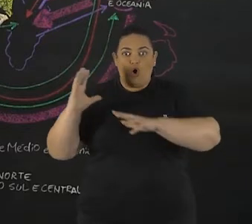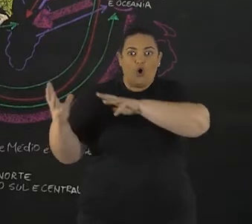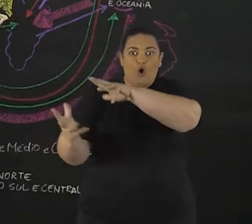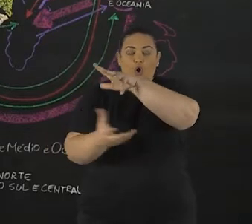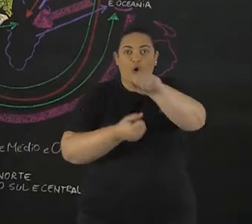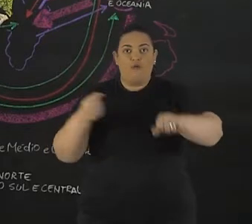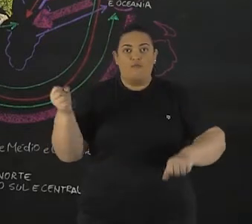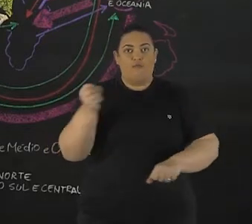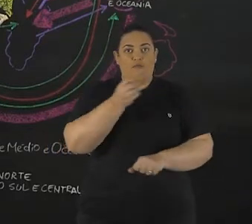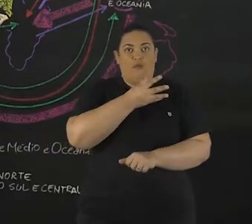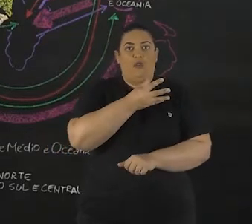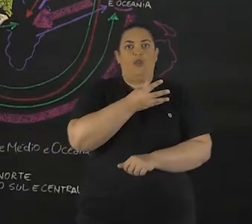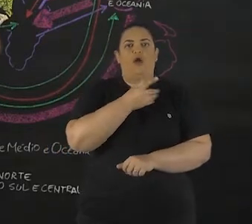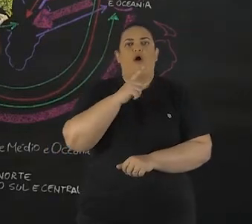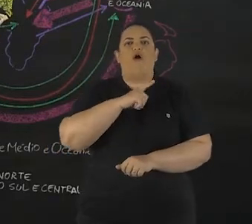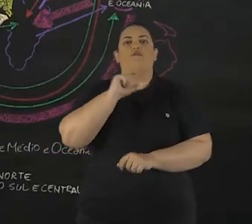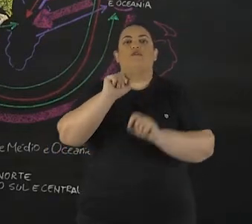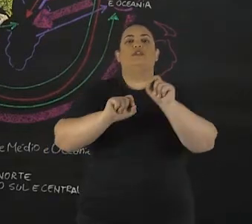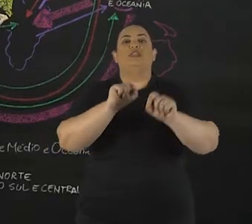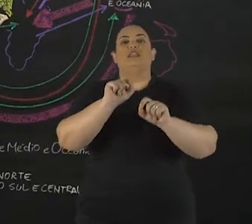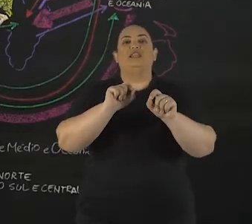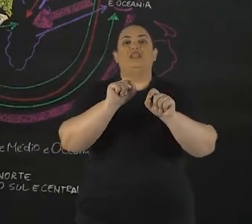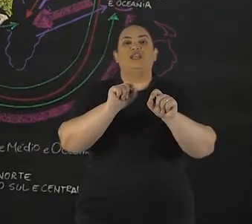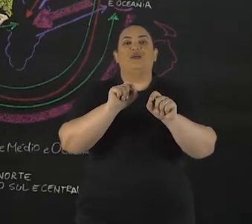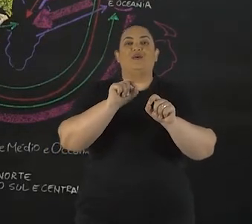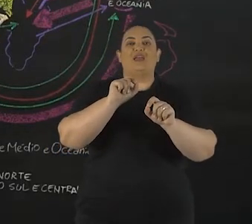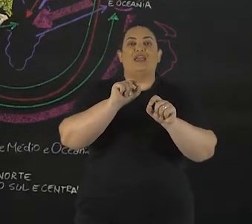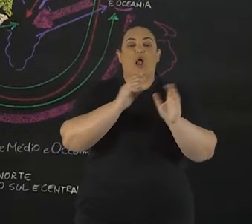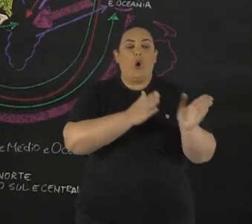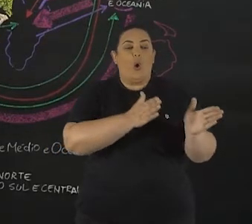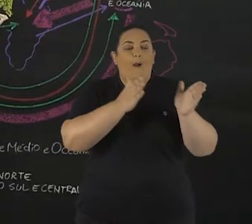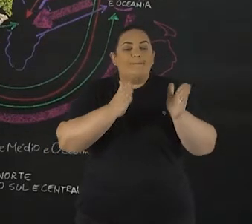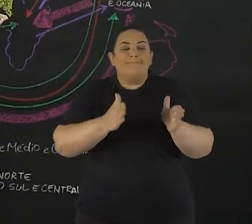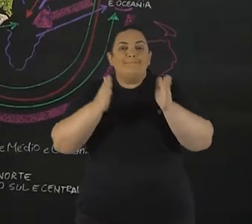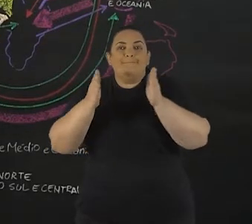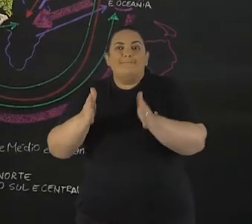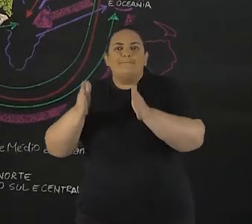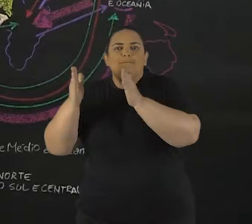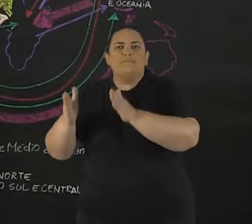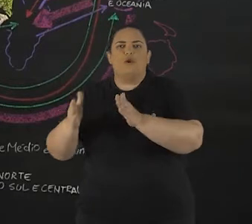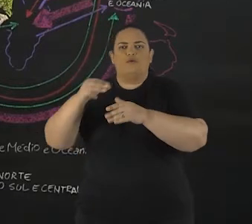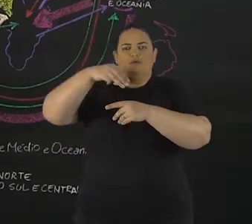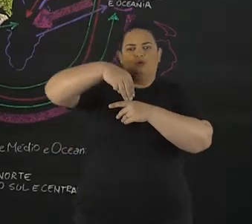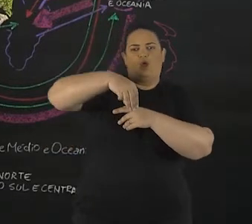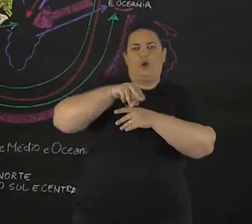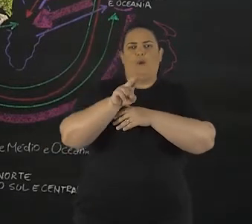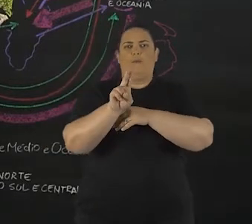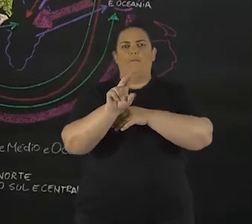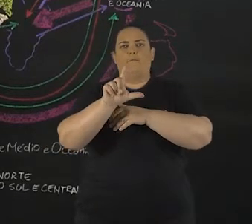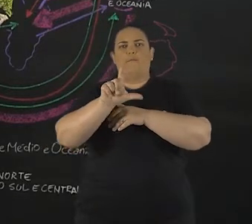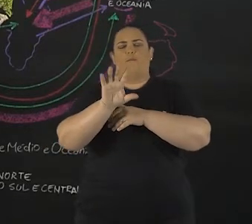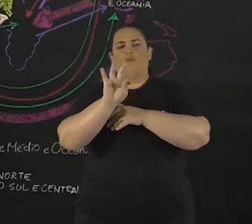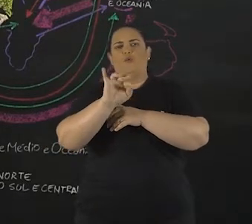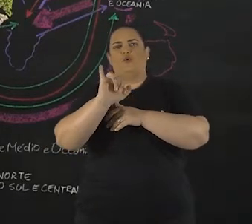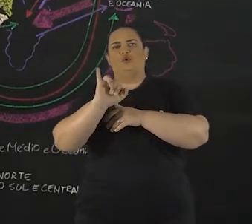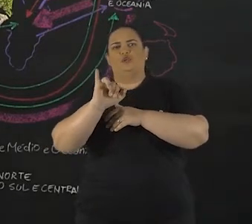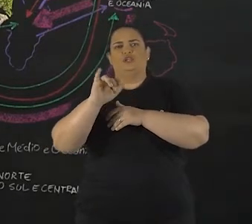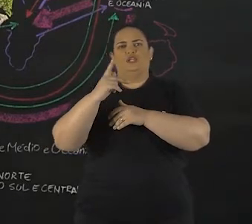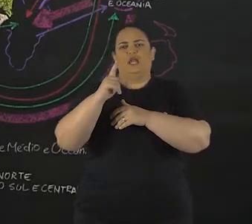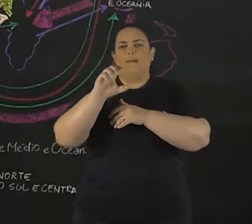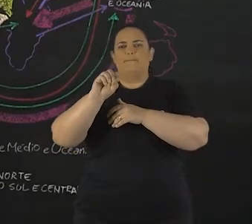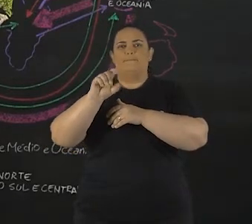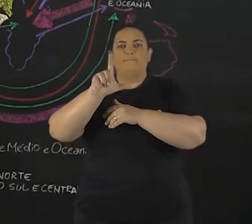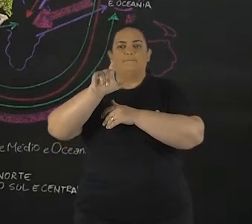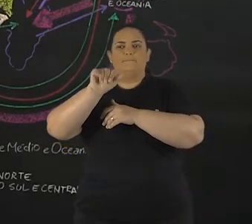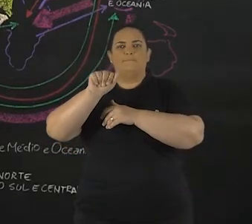um processo chamado de multipolarização da economia, do qual não só os Estados Unidos passa a ter aí a